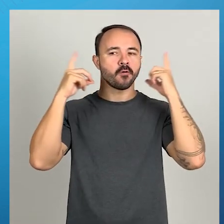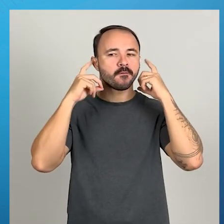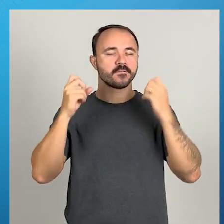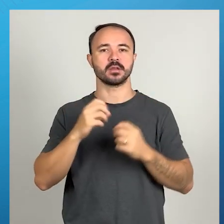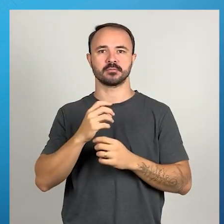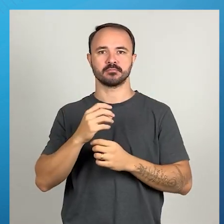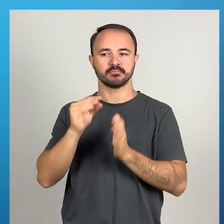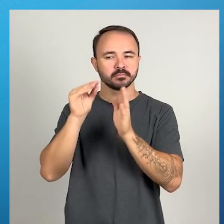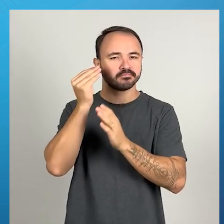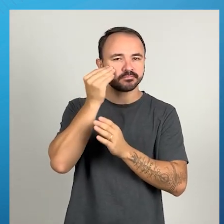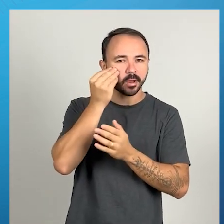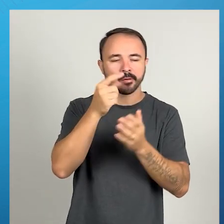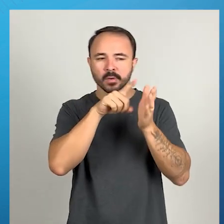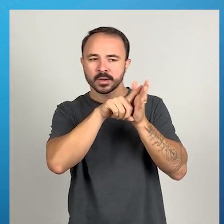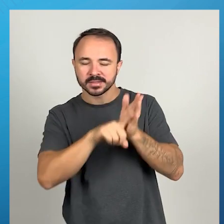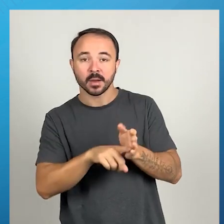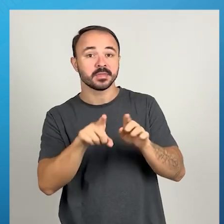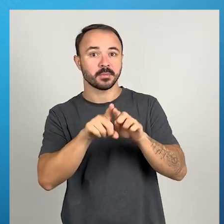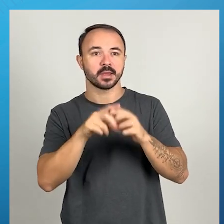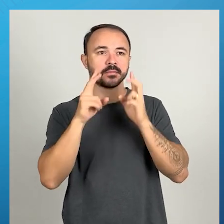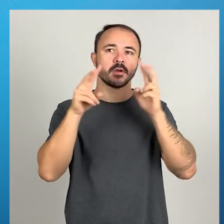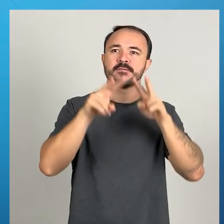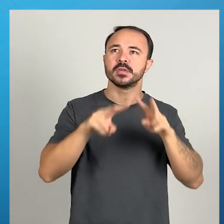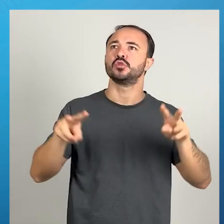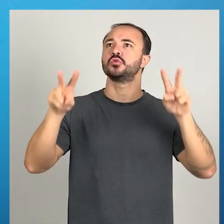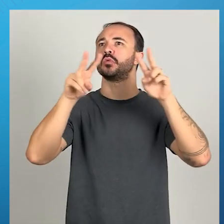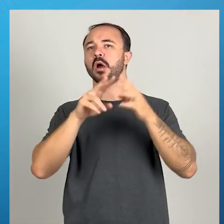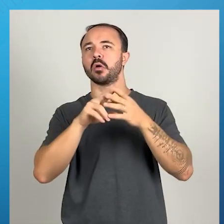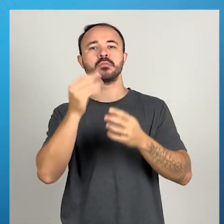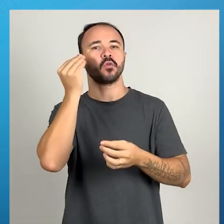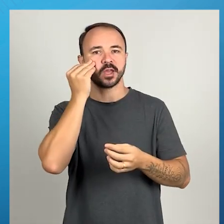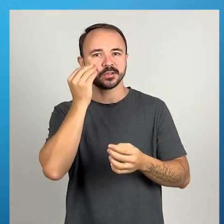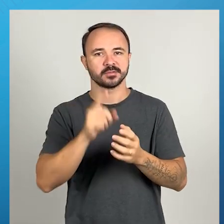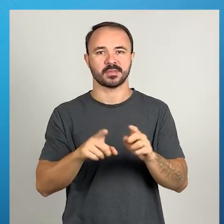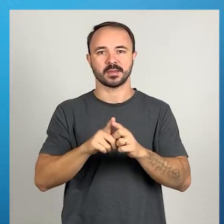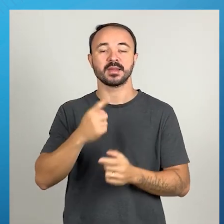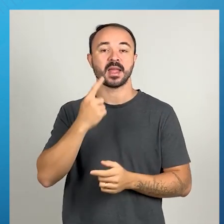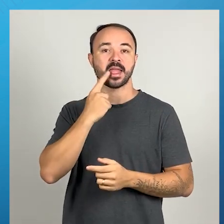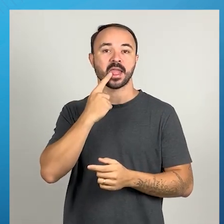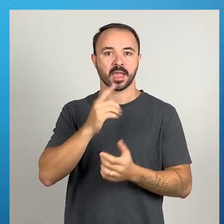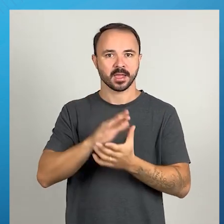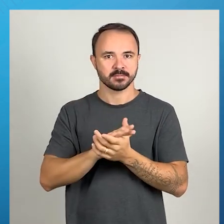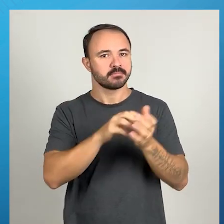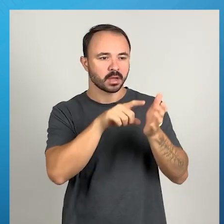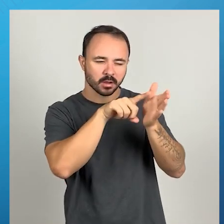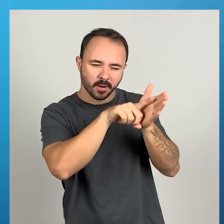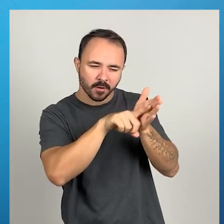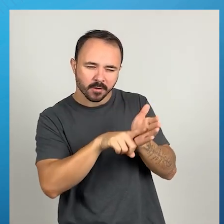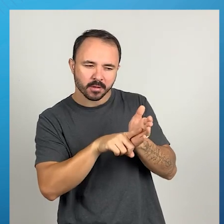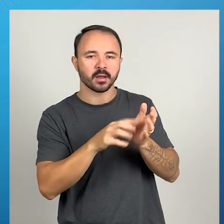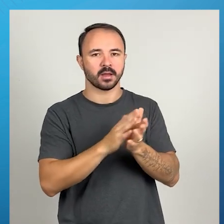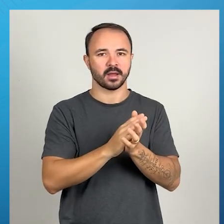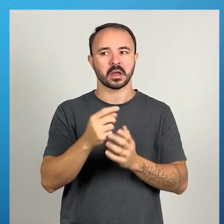está relacionado à análise de deficiências visuais, e o teste da linguinha, que analisa o frênulo da língua, né, que é esse freio que a